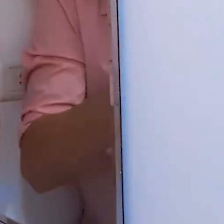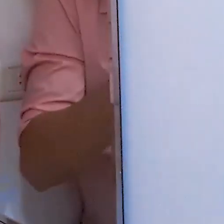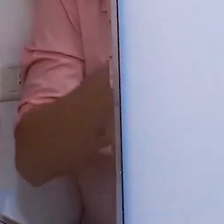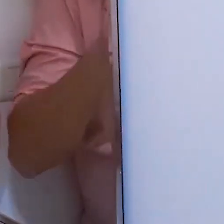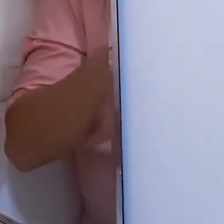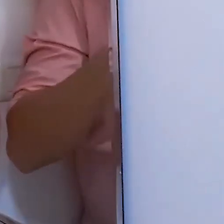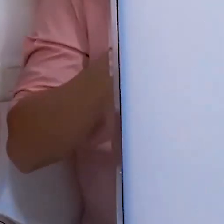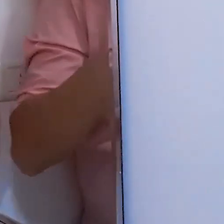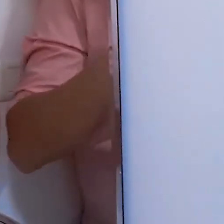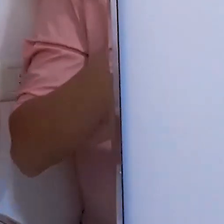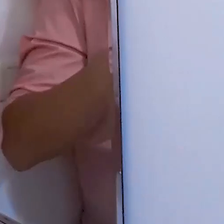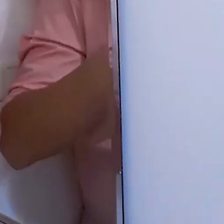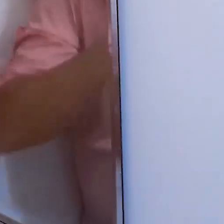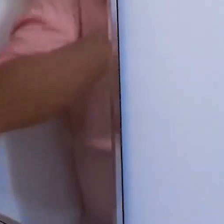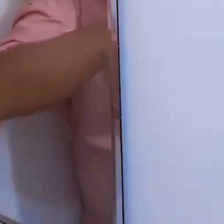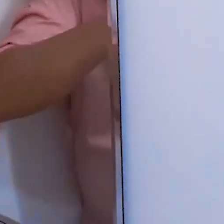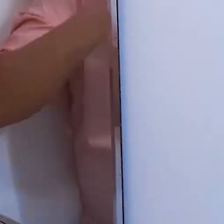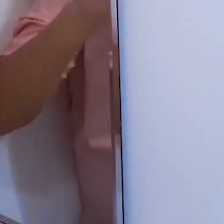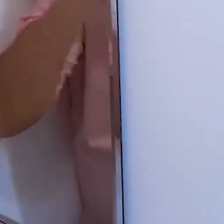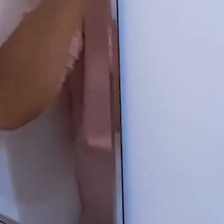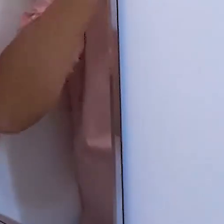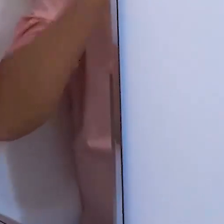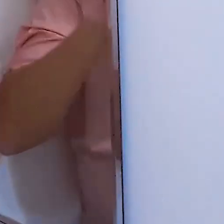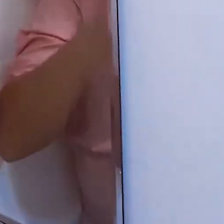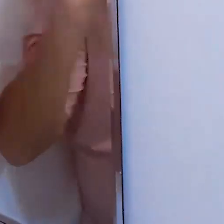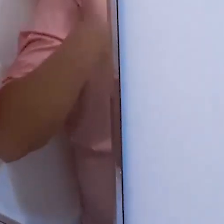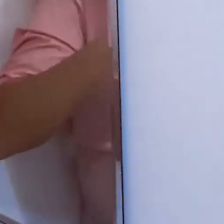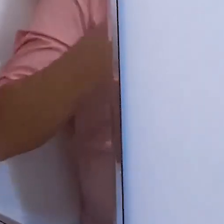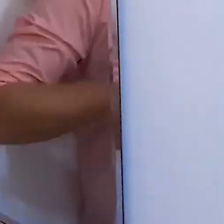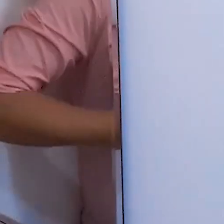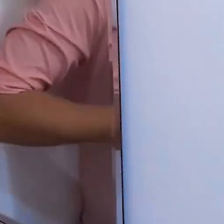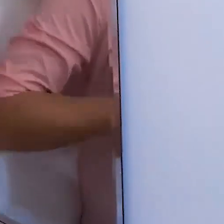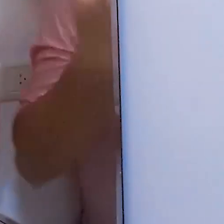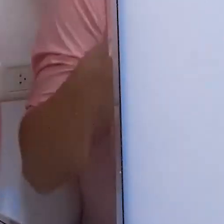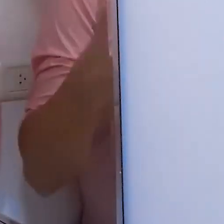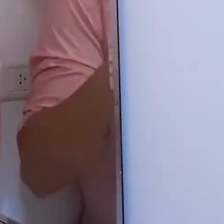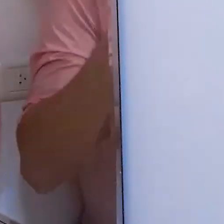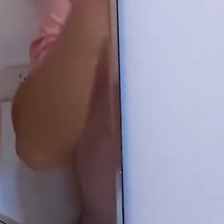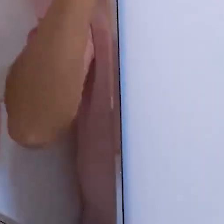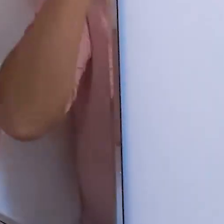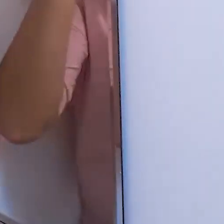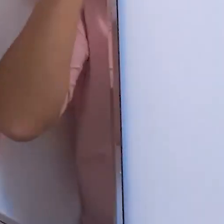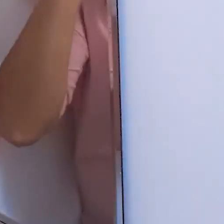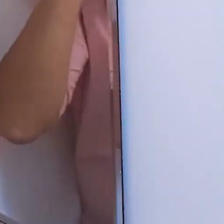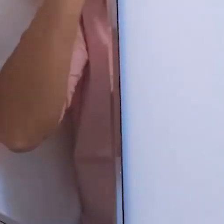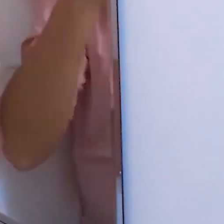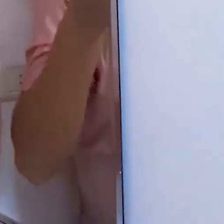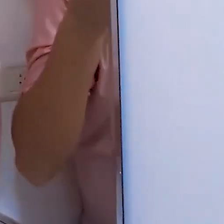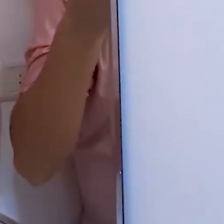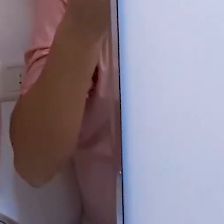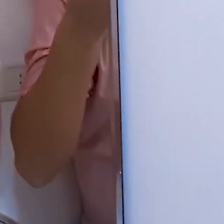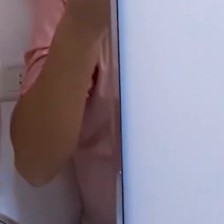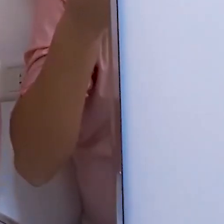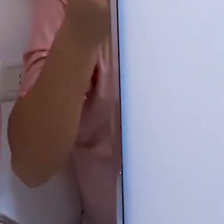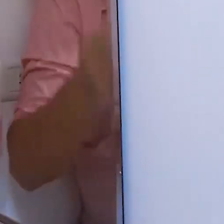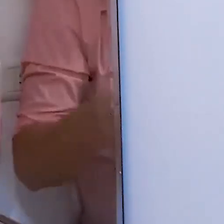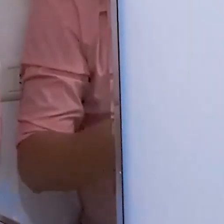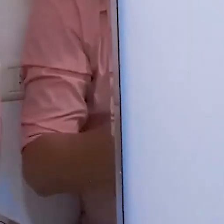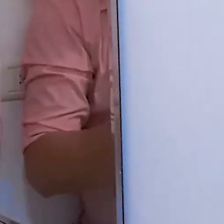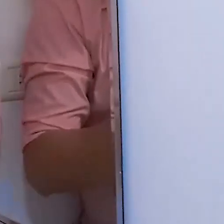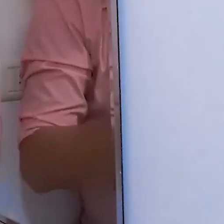Imagina se não tivesse essa escova de dente aqui. Se não existisse escova de dente. Imagina como ia